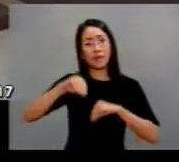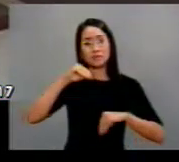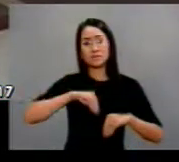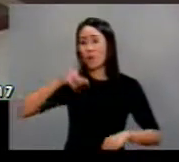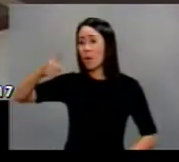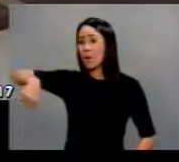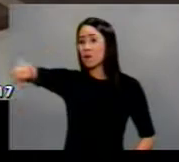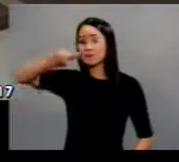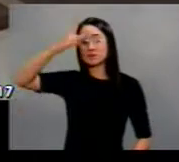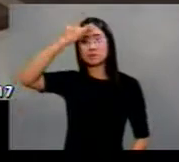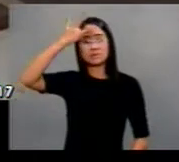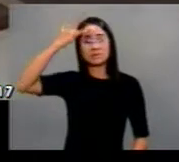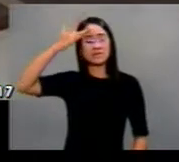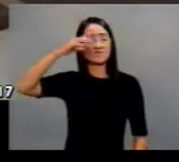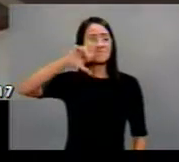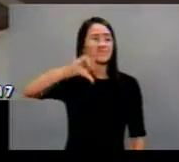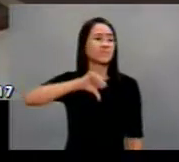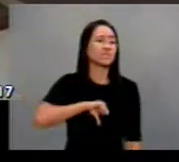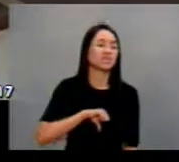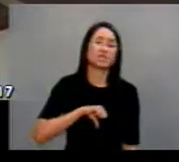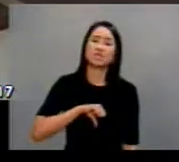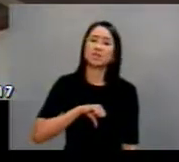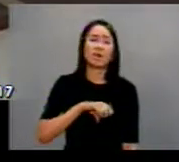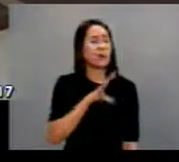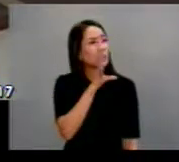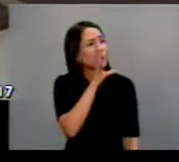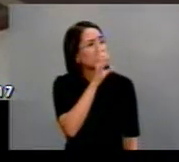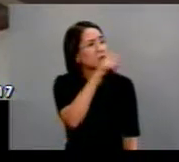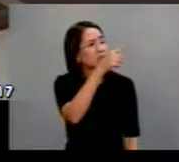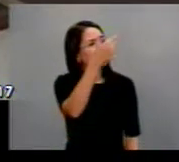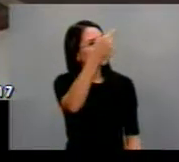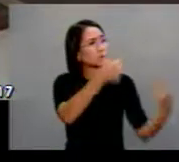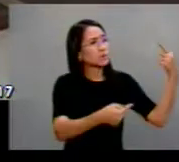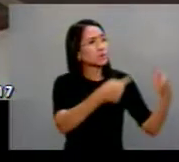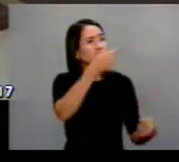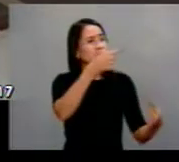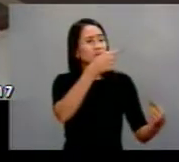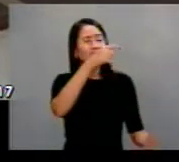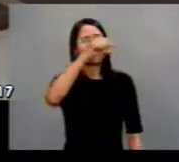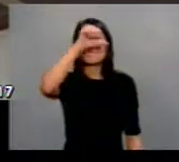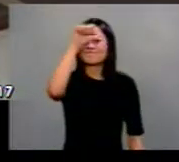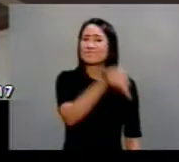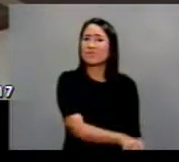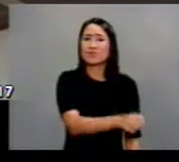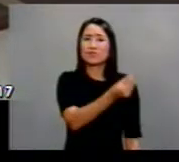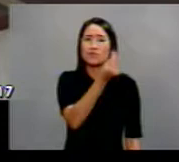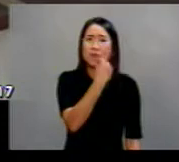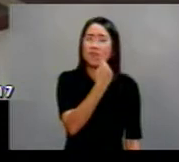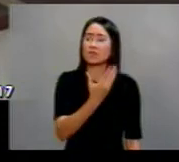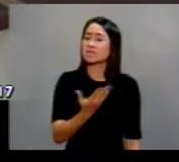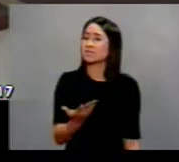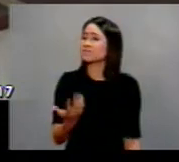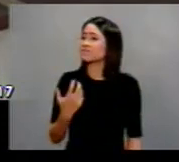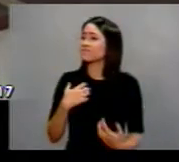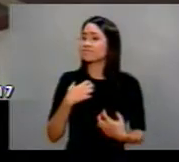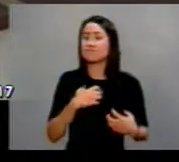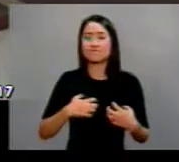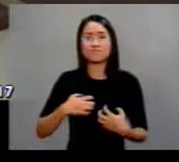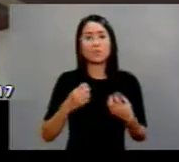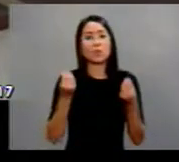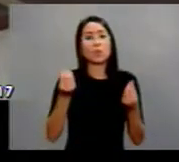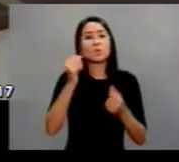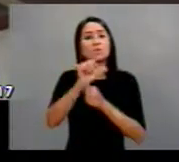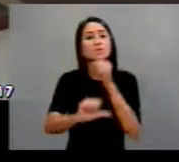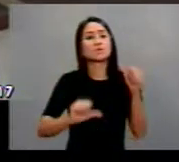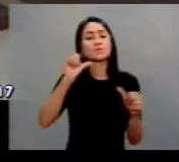isso mesmo. O poder quer que nós nos sintamos menores. O poder quer que a gente ache que não